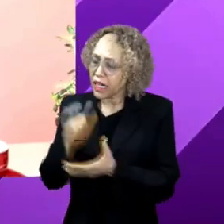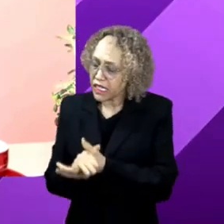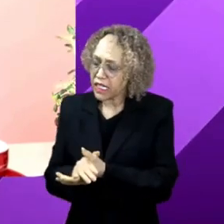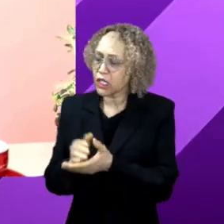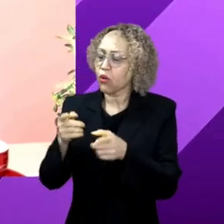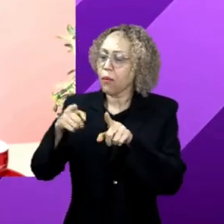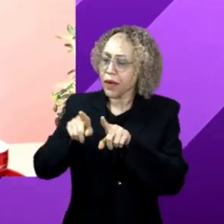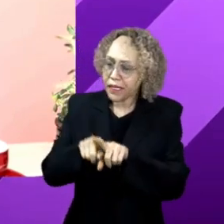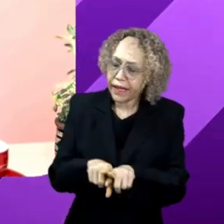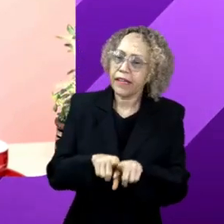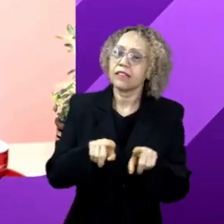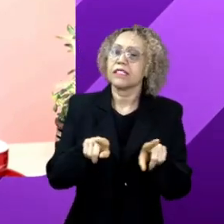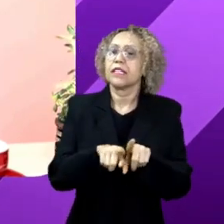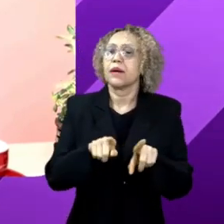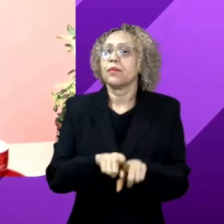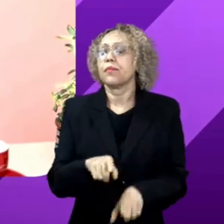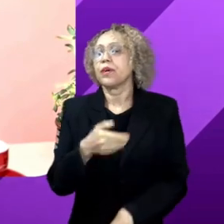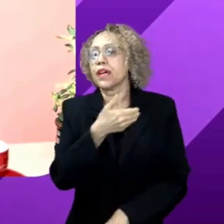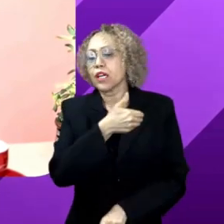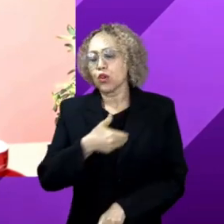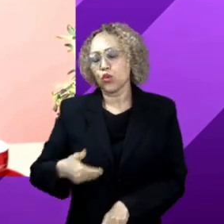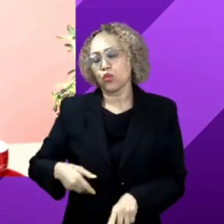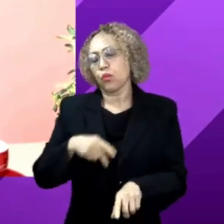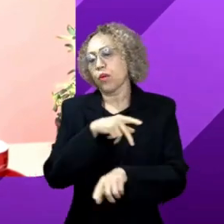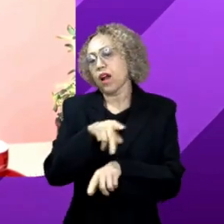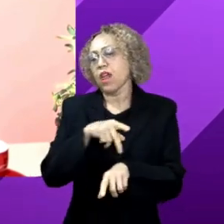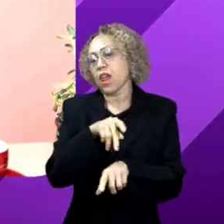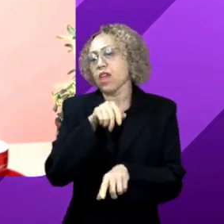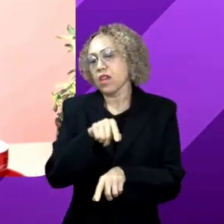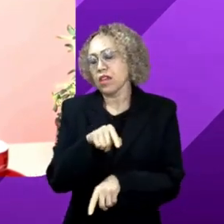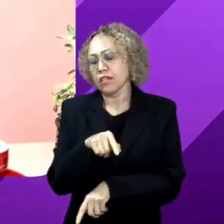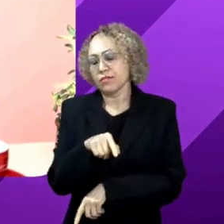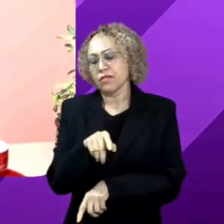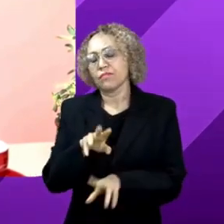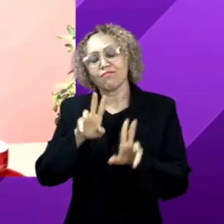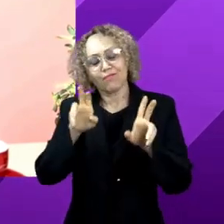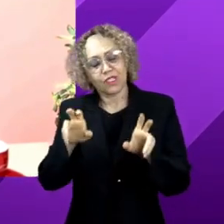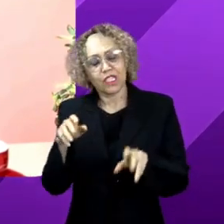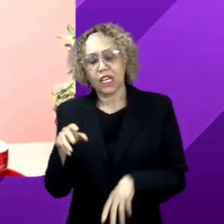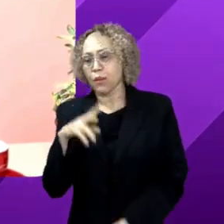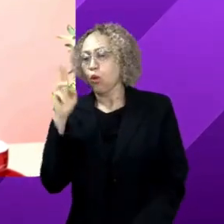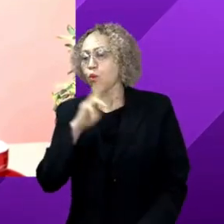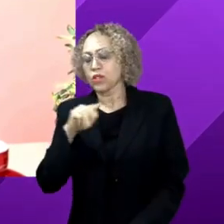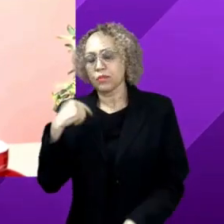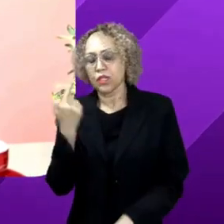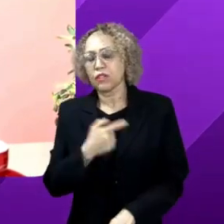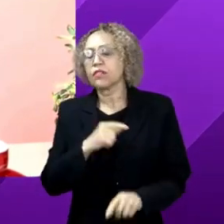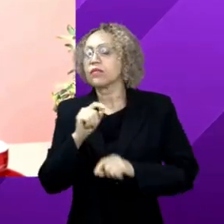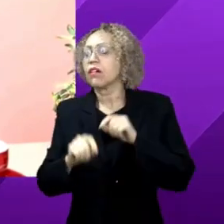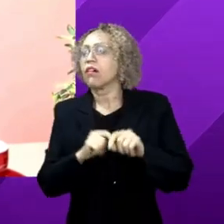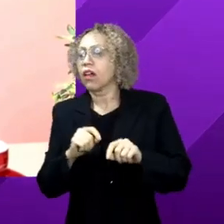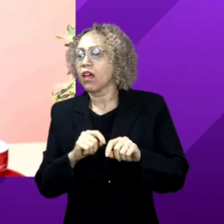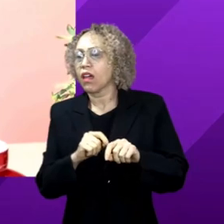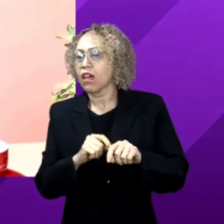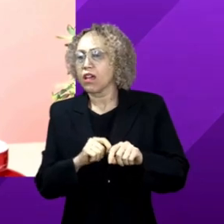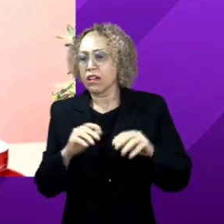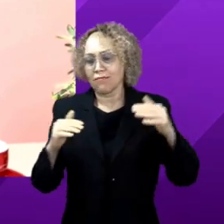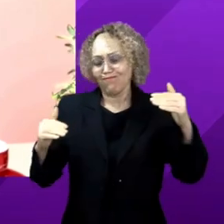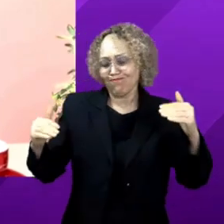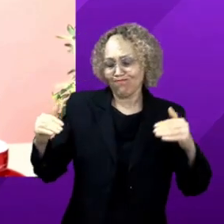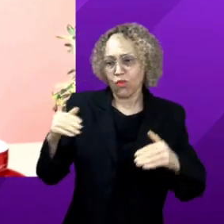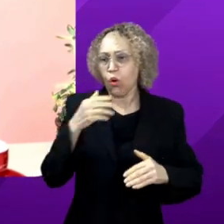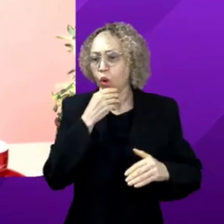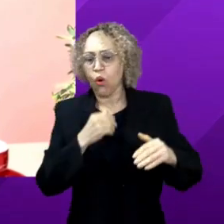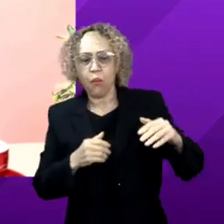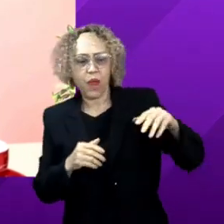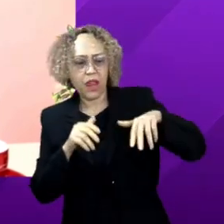homens. Essa é uma questão urgente para a gente poder vencer as desigualdades de gênero no país e também